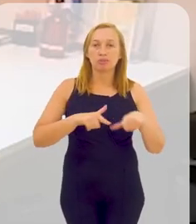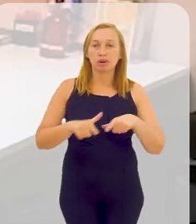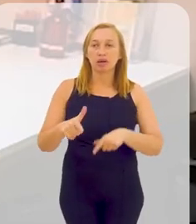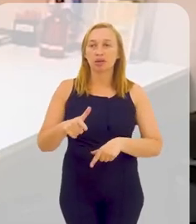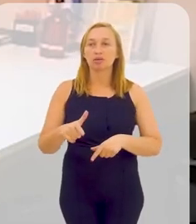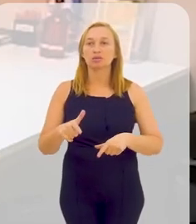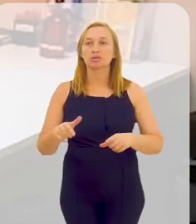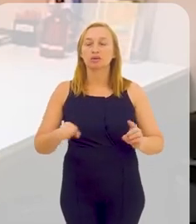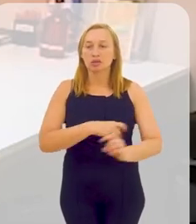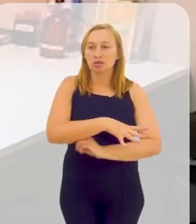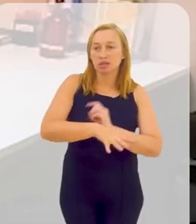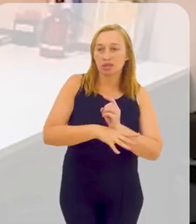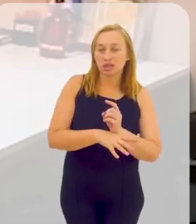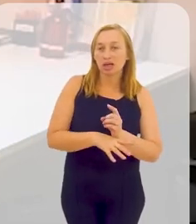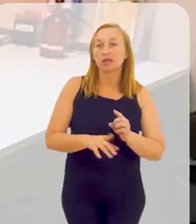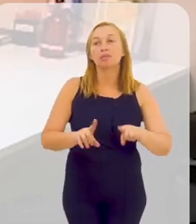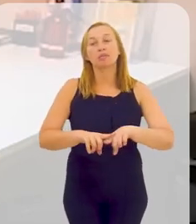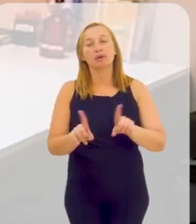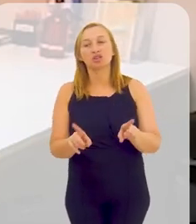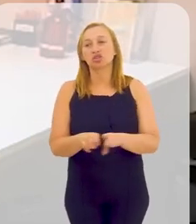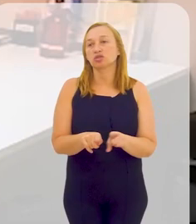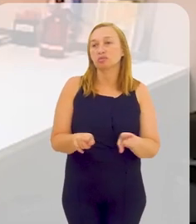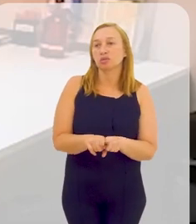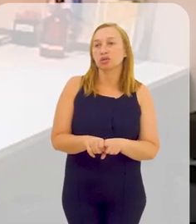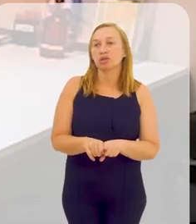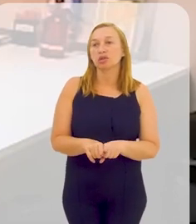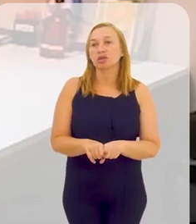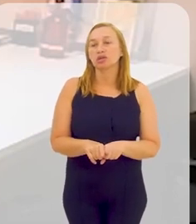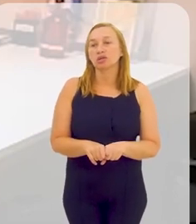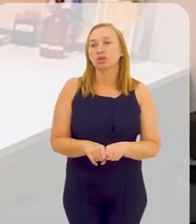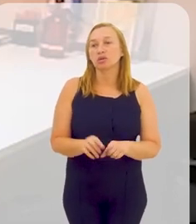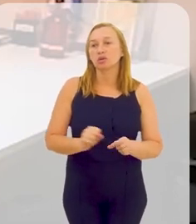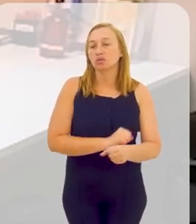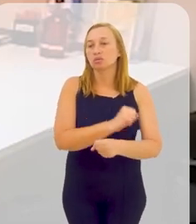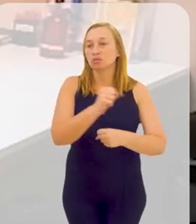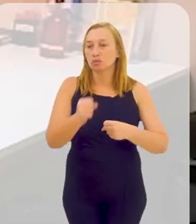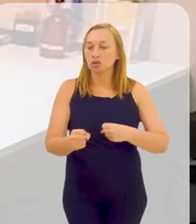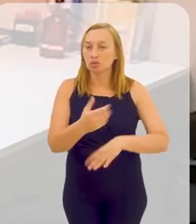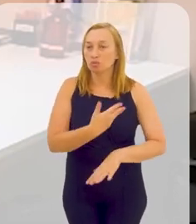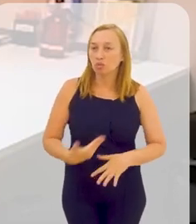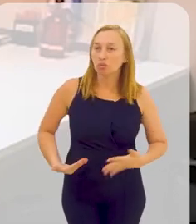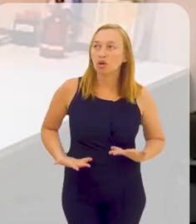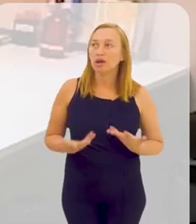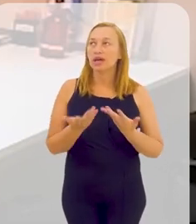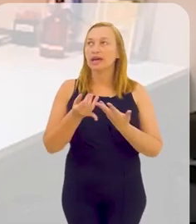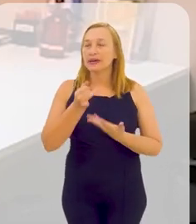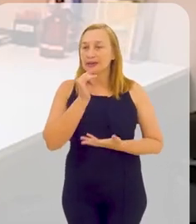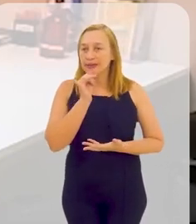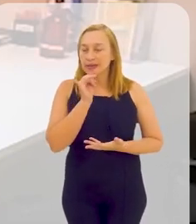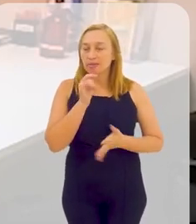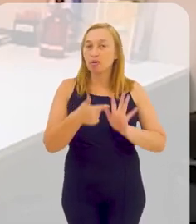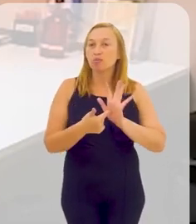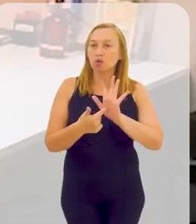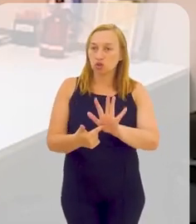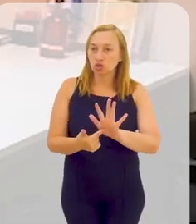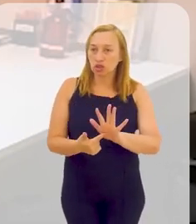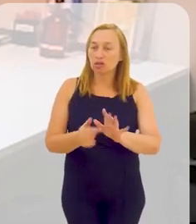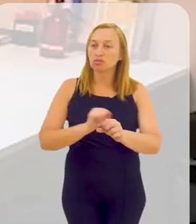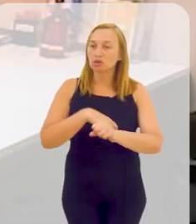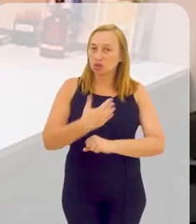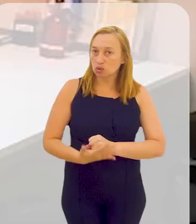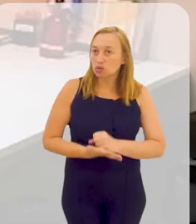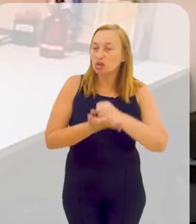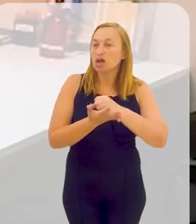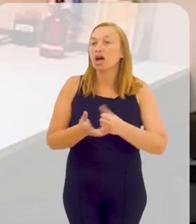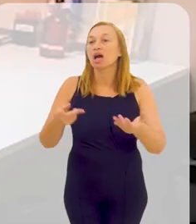serviços para a sociedade para a população mas também é uma forma do poder público dar o exemplo e mostrar